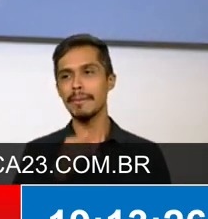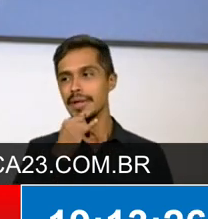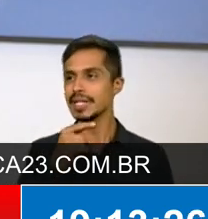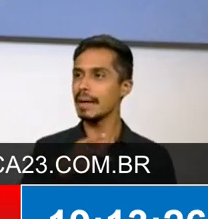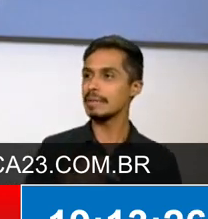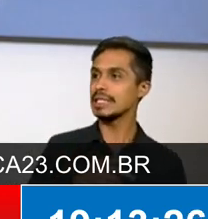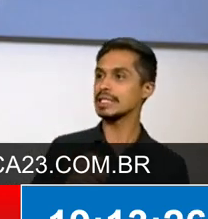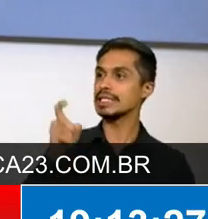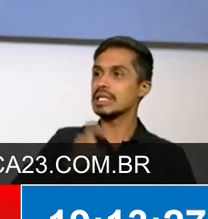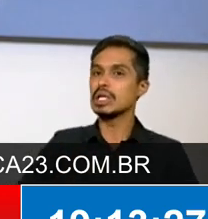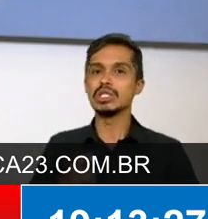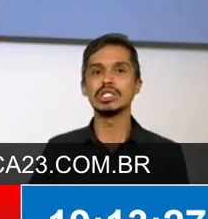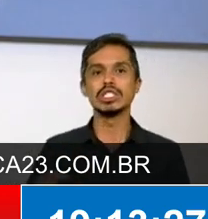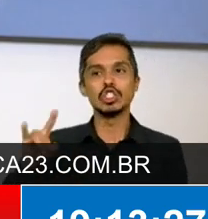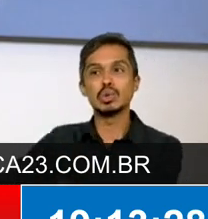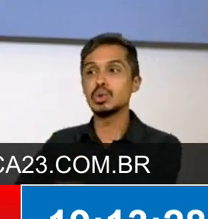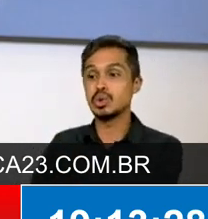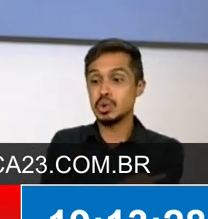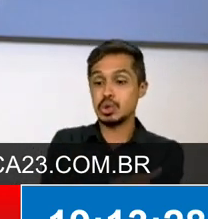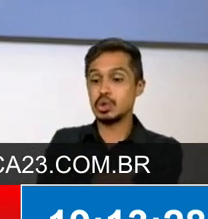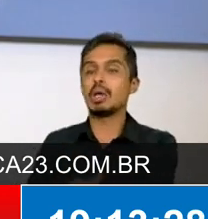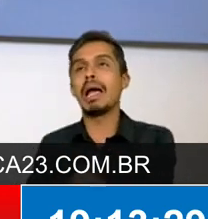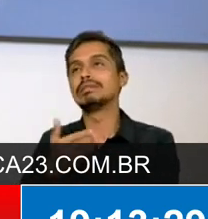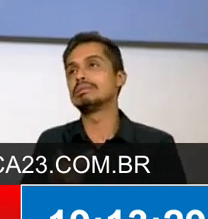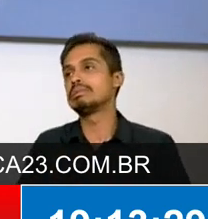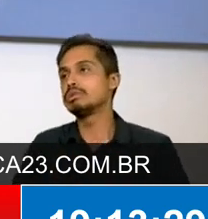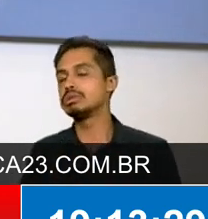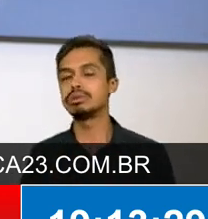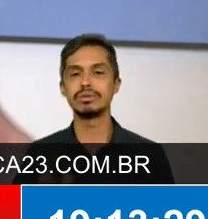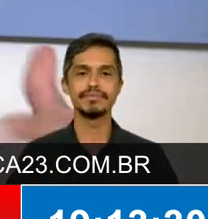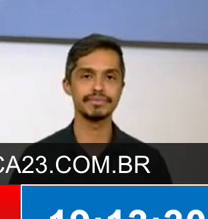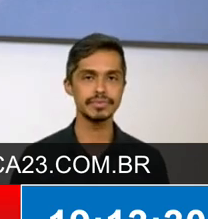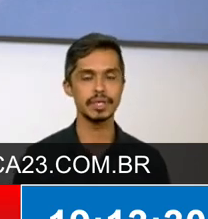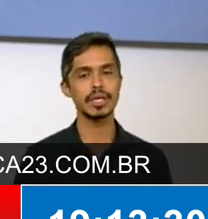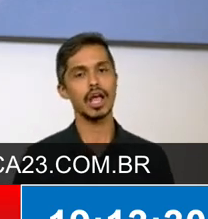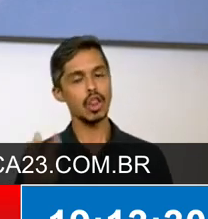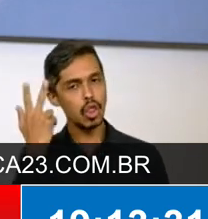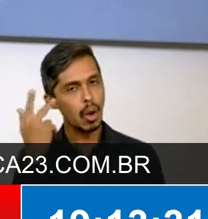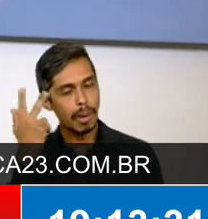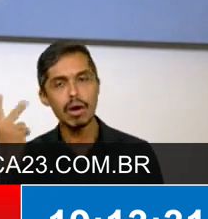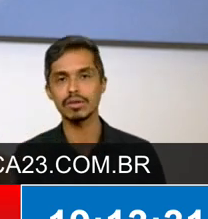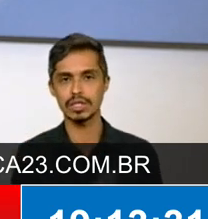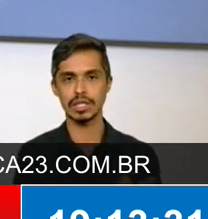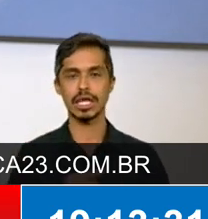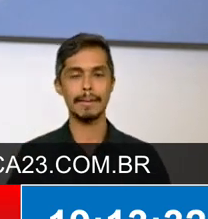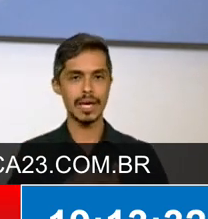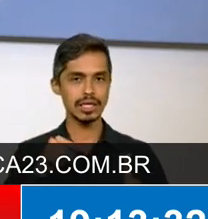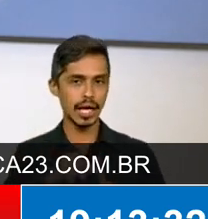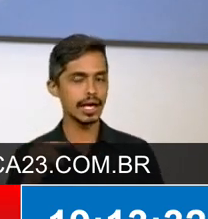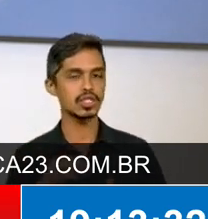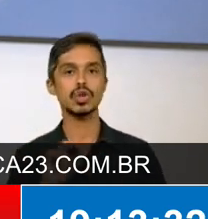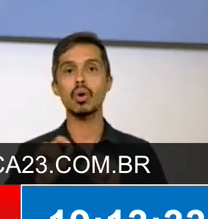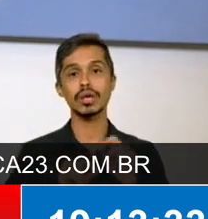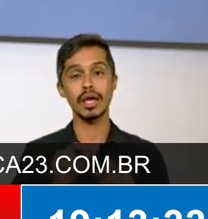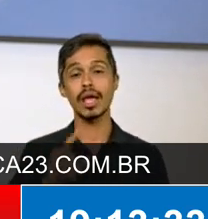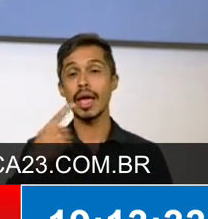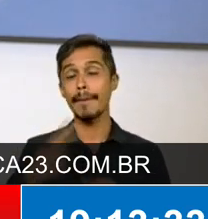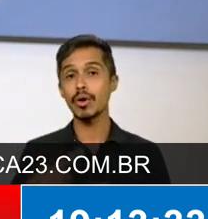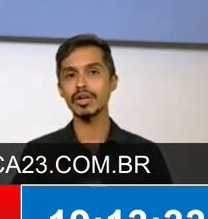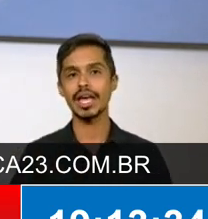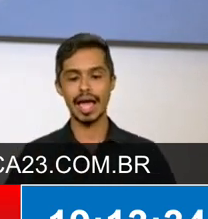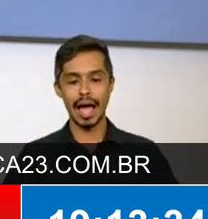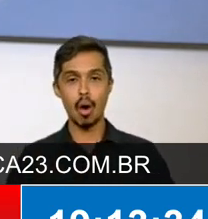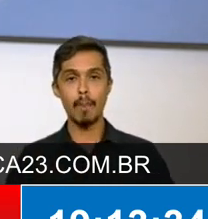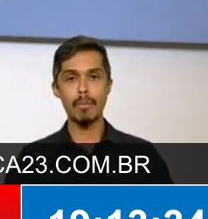perde na roupa. A incontinência de esforço, que é a mais comum, né, responsável por mais da metade dos casos, as principais causas são o enfraquecimento